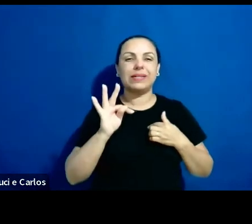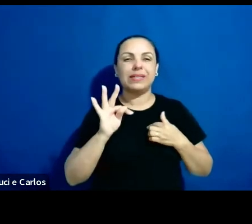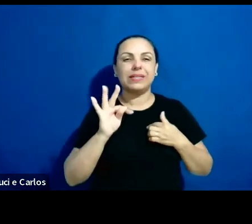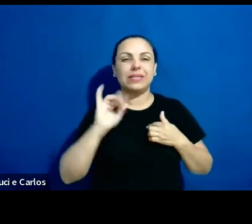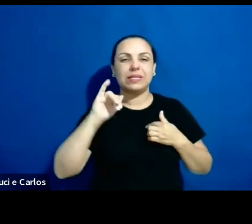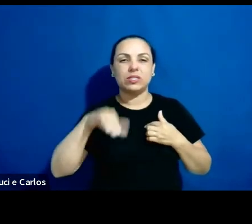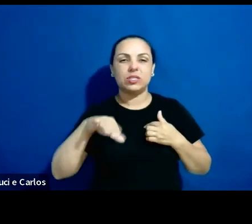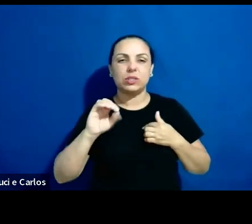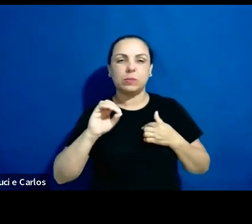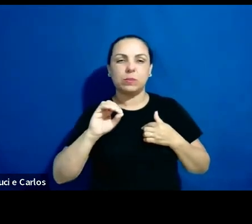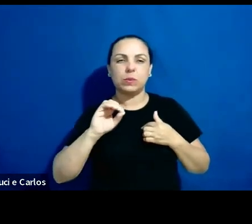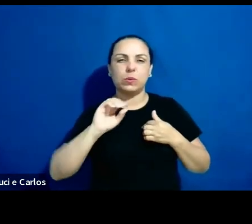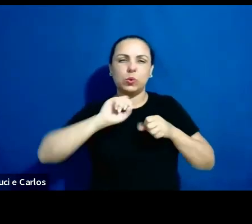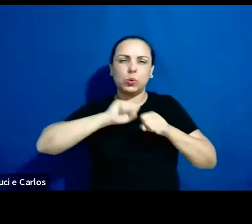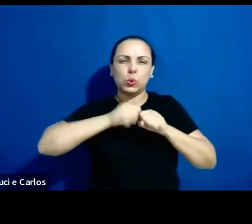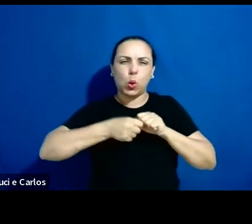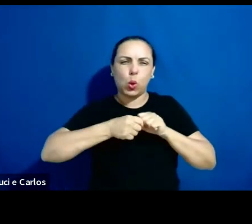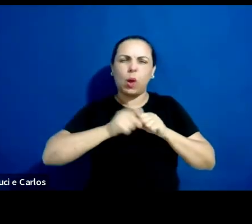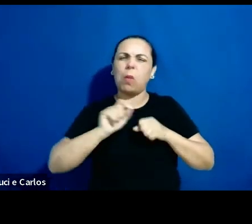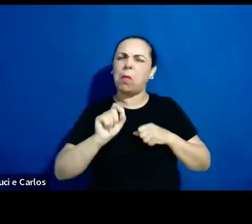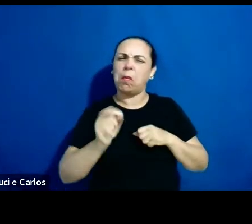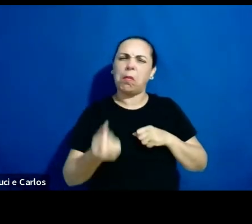sinoatrial. Nó